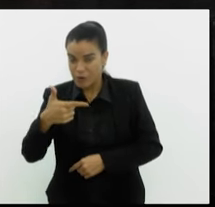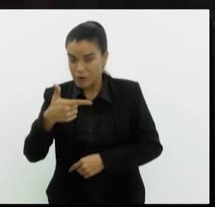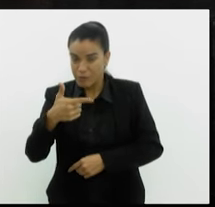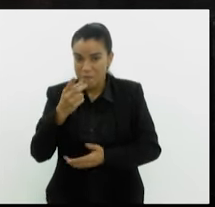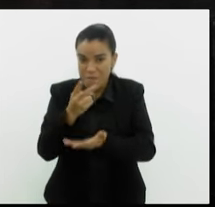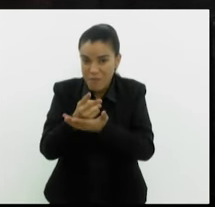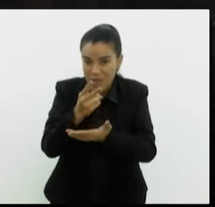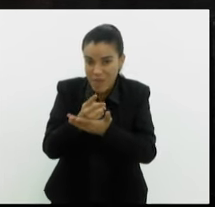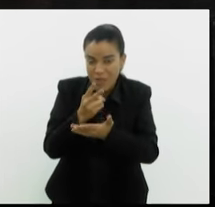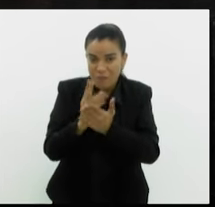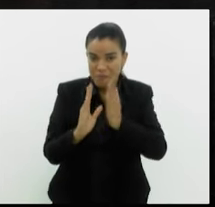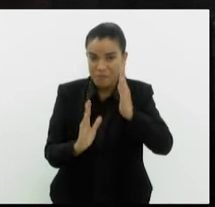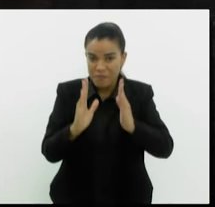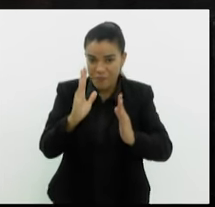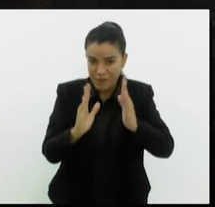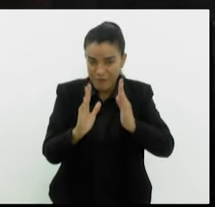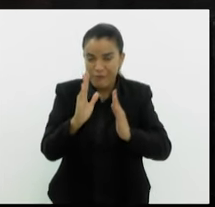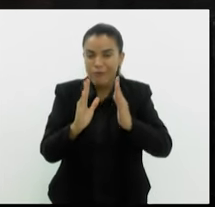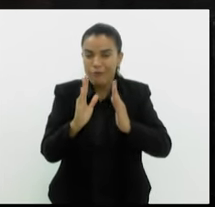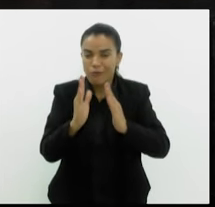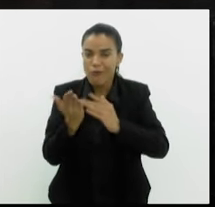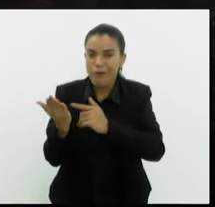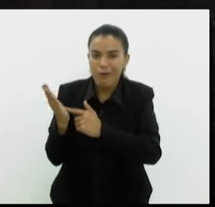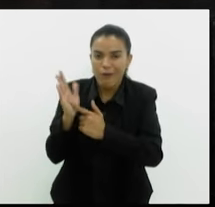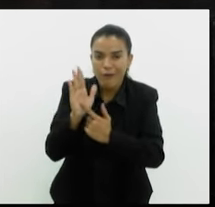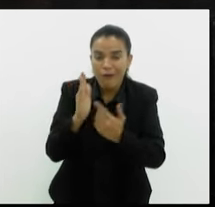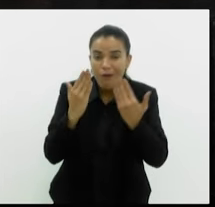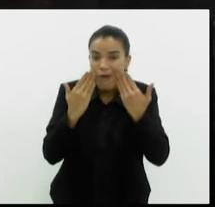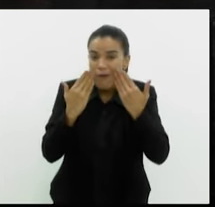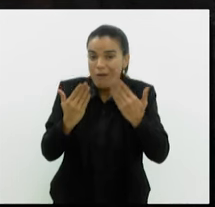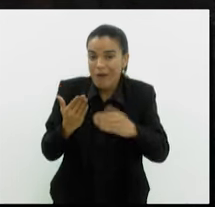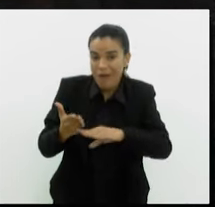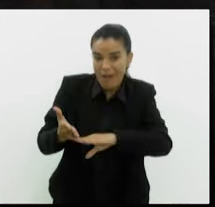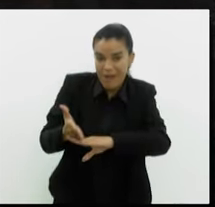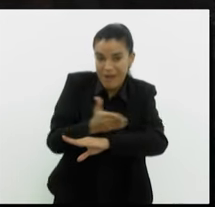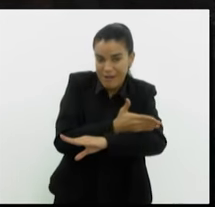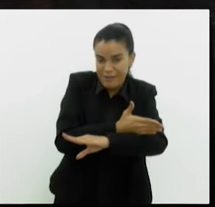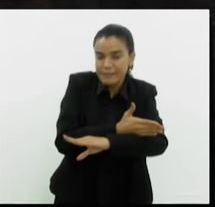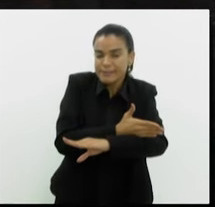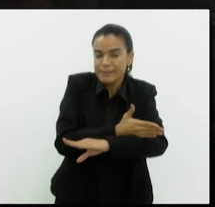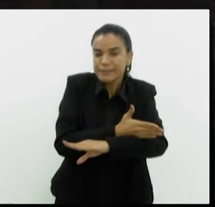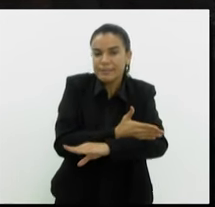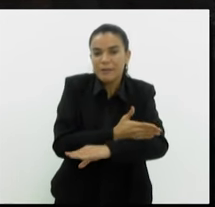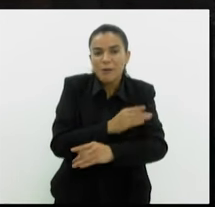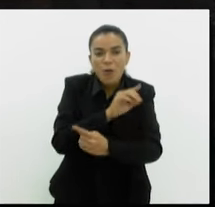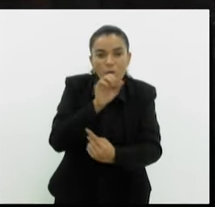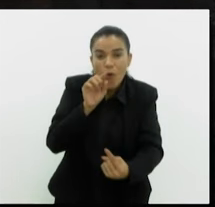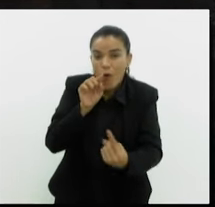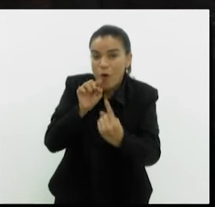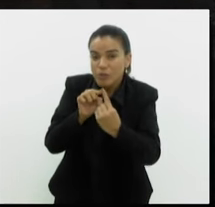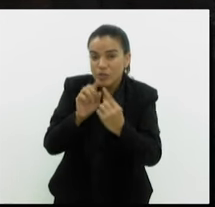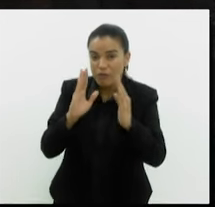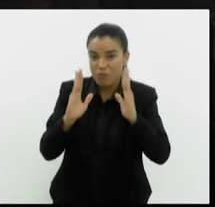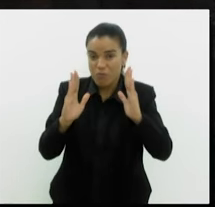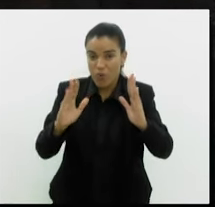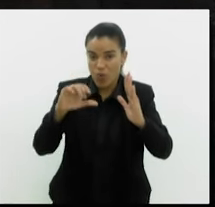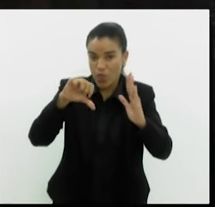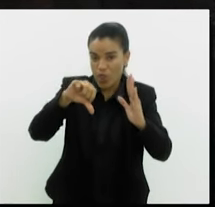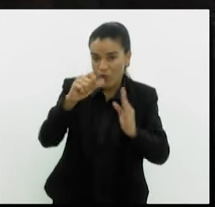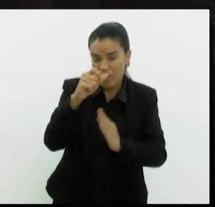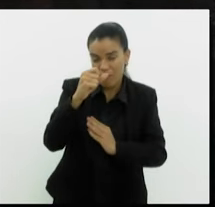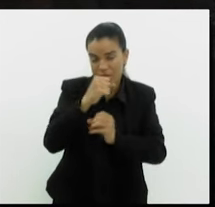o regime, ele apresentou, antes de renovar, as metas para os 9 anos